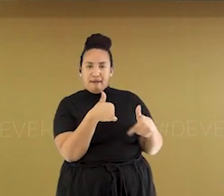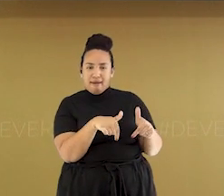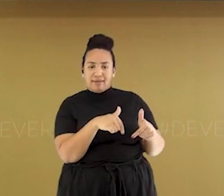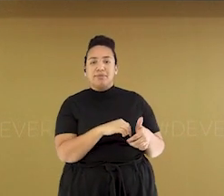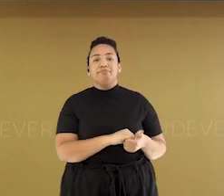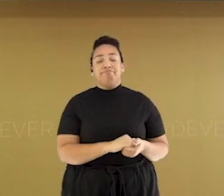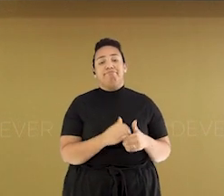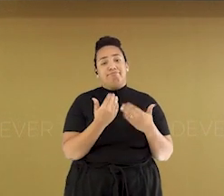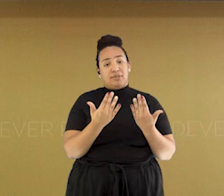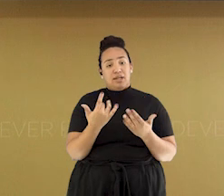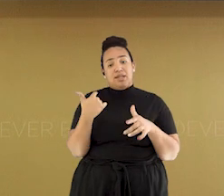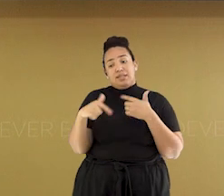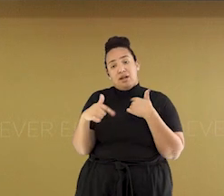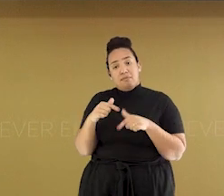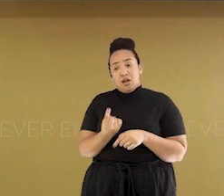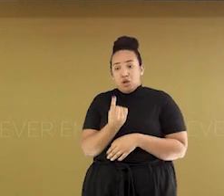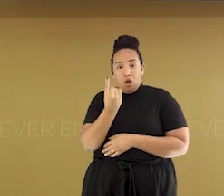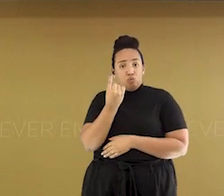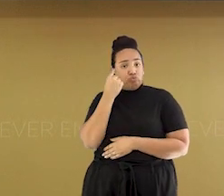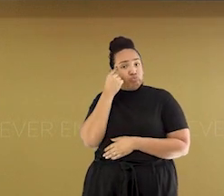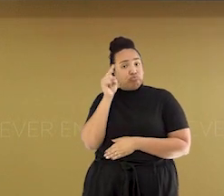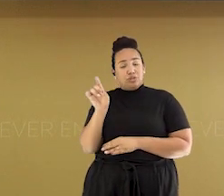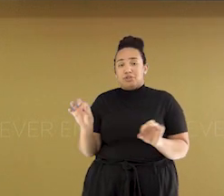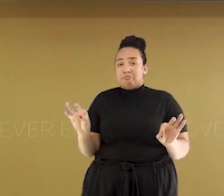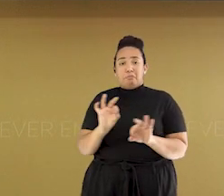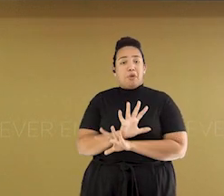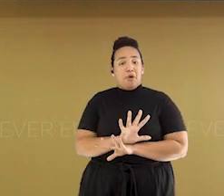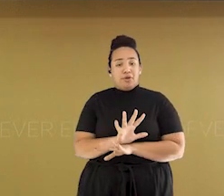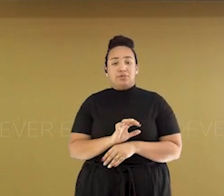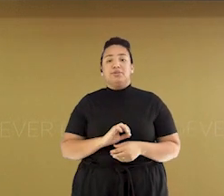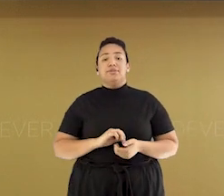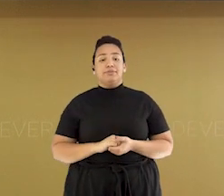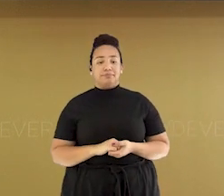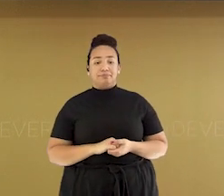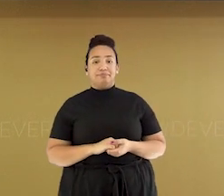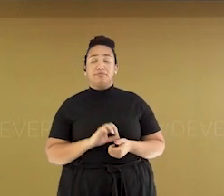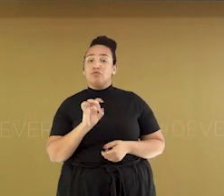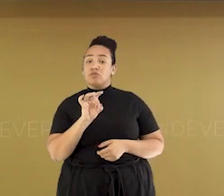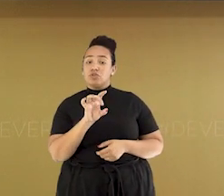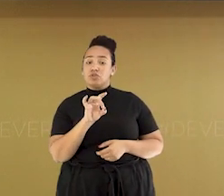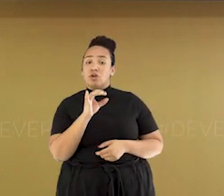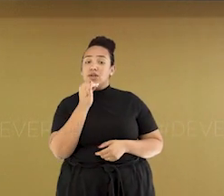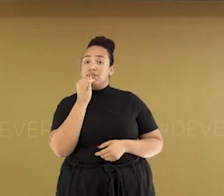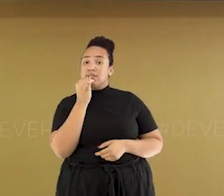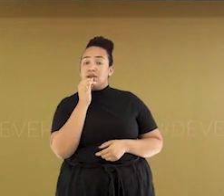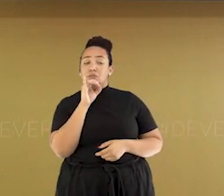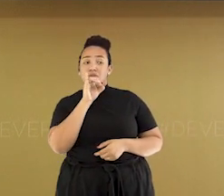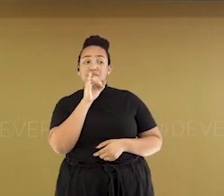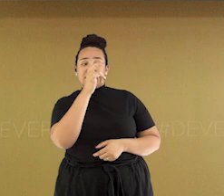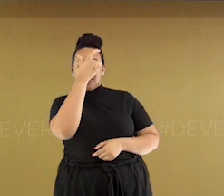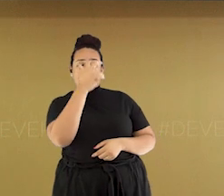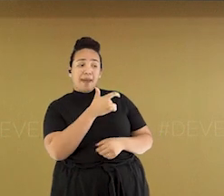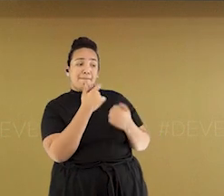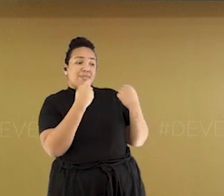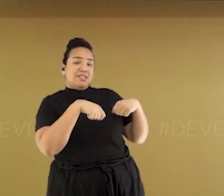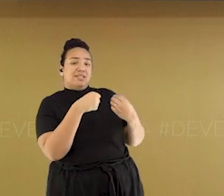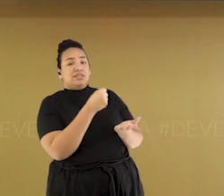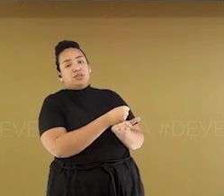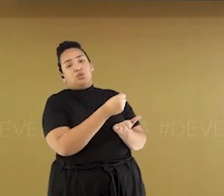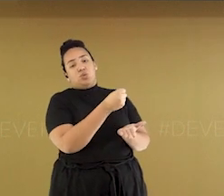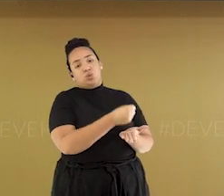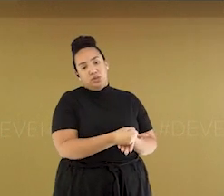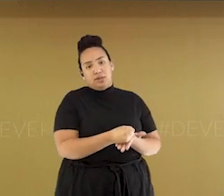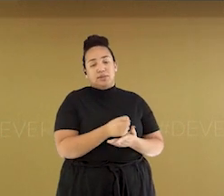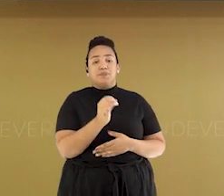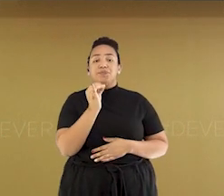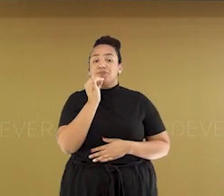Assim, a pessoa trabalha só uma vez e pronto. Ela só é chamada quando o contratante precisa. Um exemplo de bico